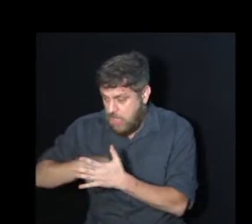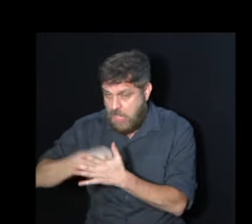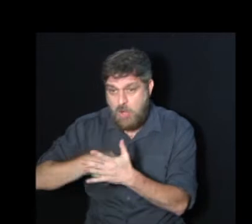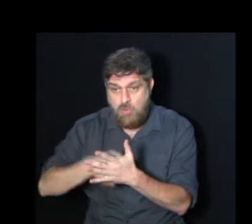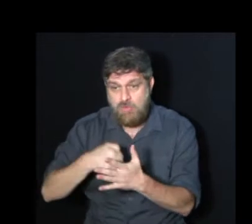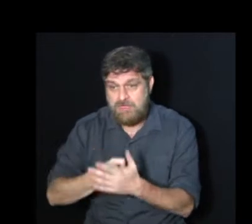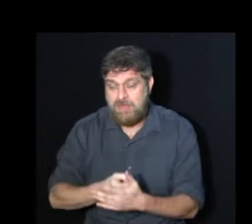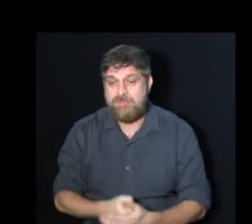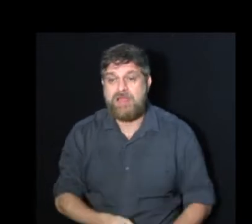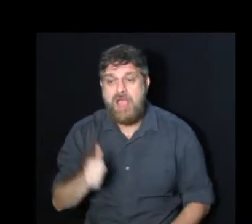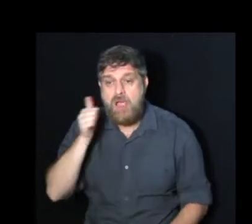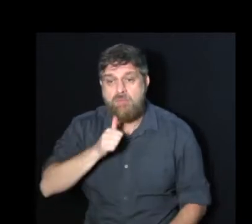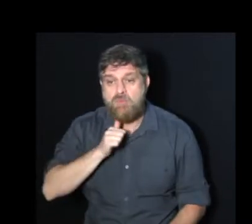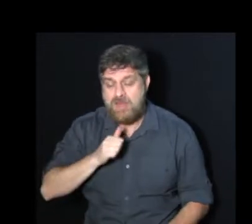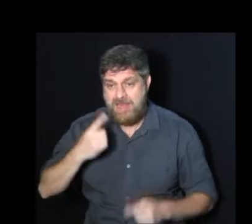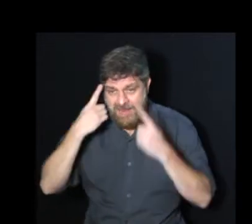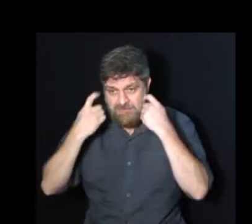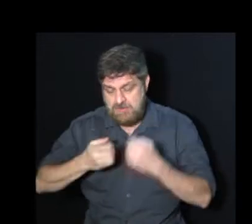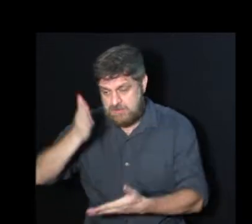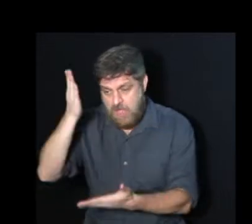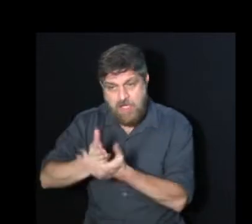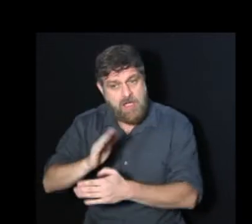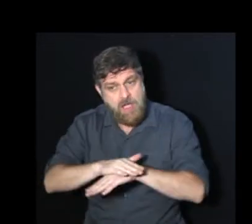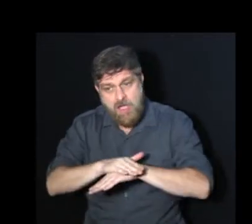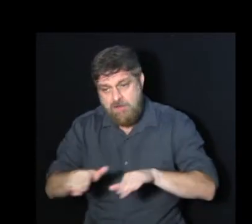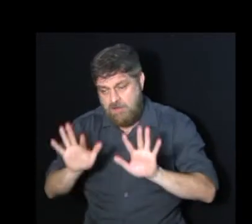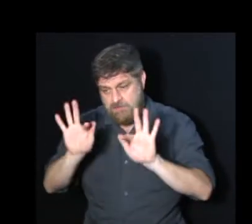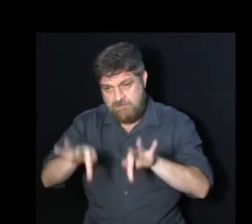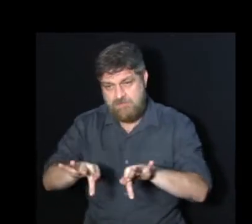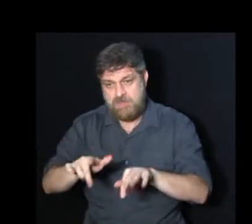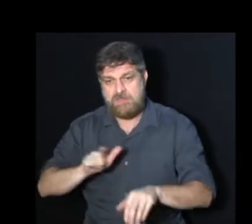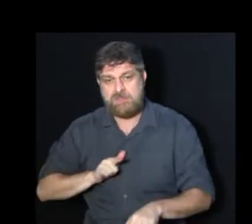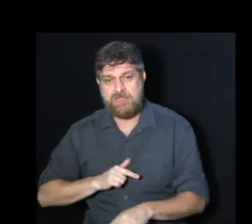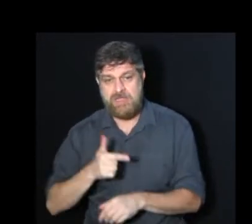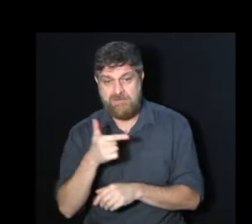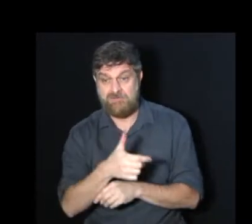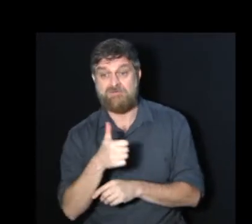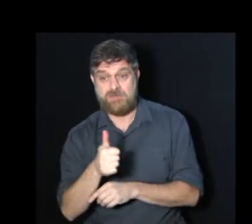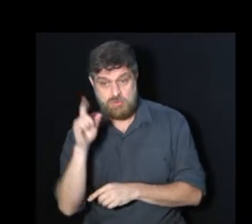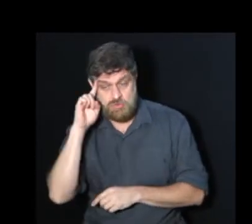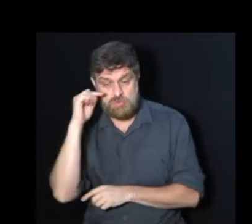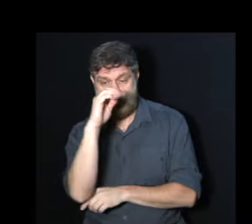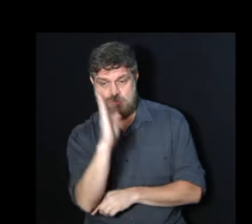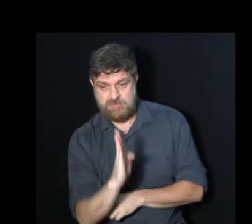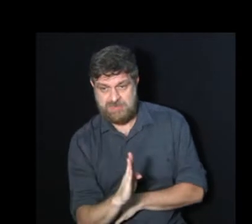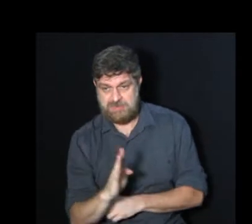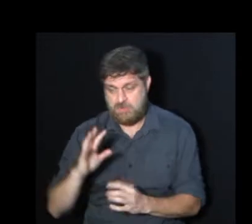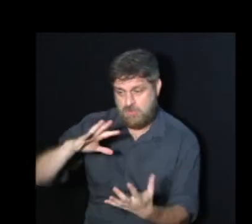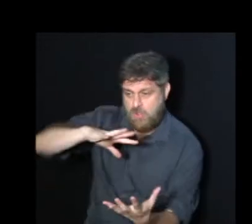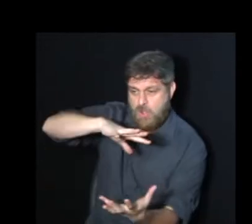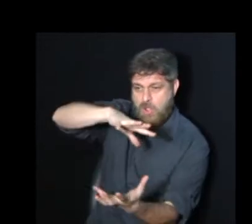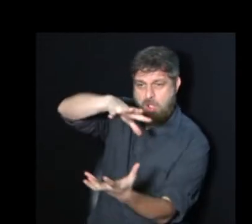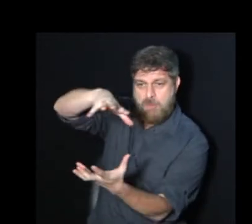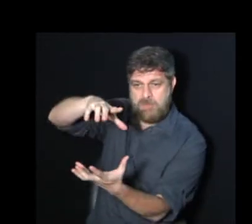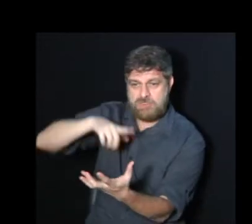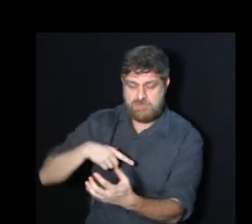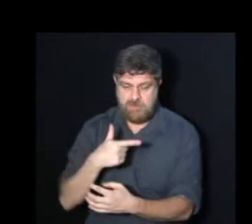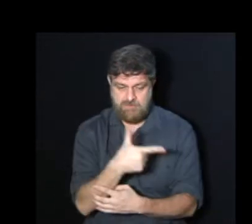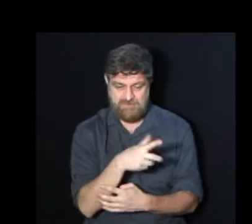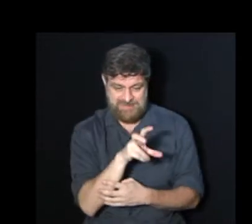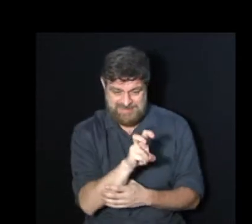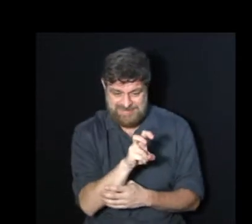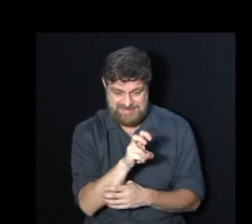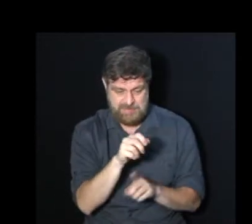mulheres, que no Brasil, na verdade, acabam sendo 21 dias, né? Mundialmente, é do dia 25